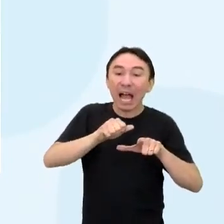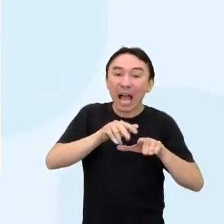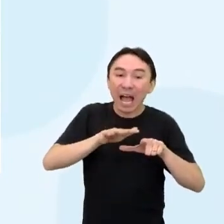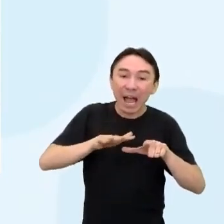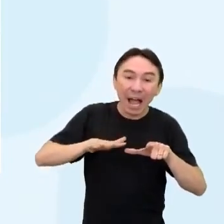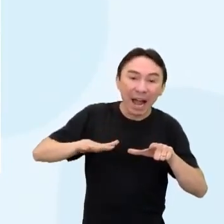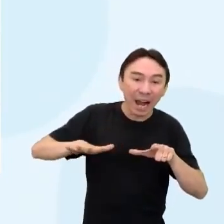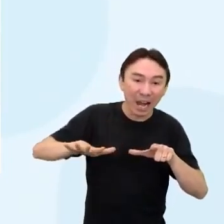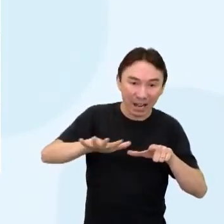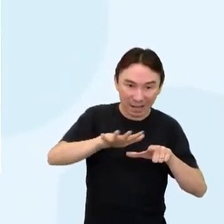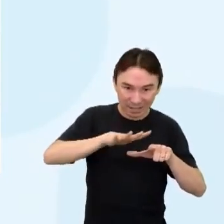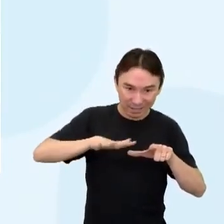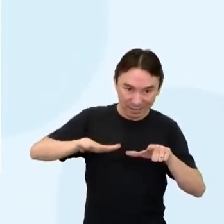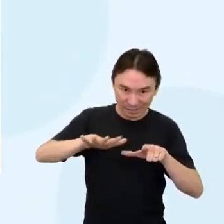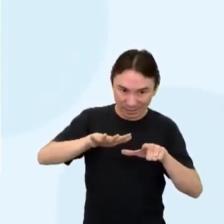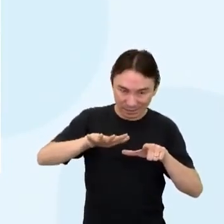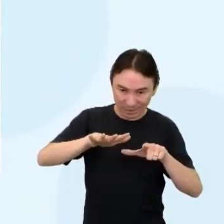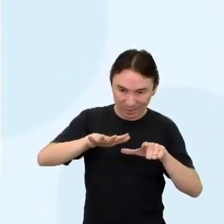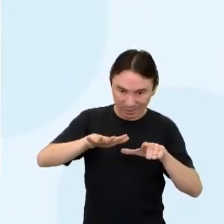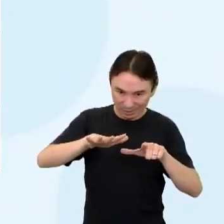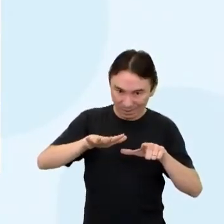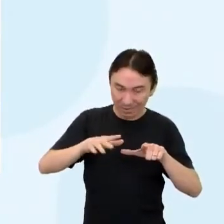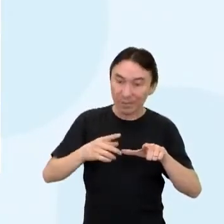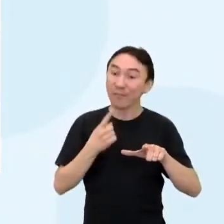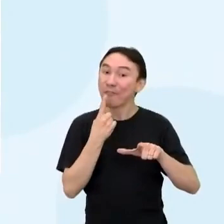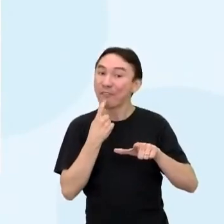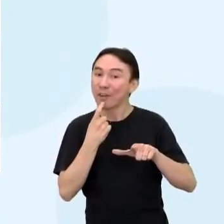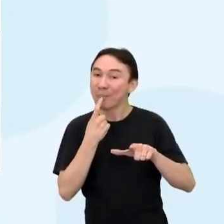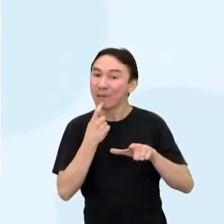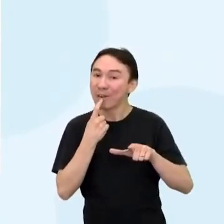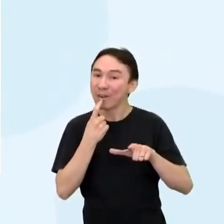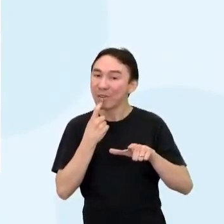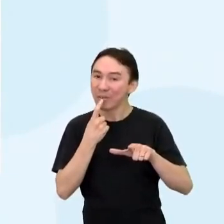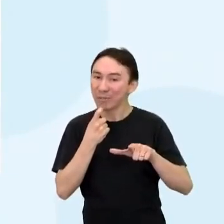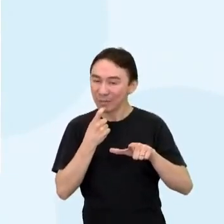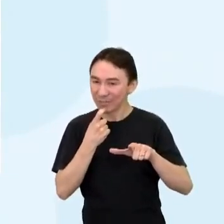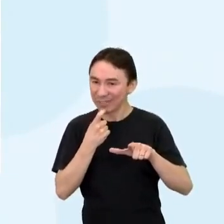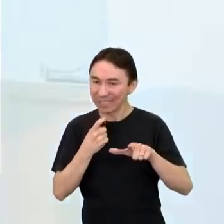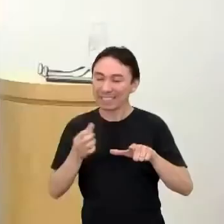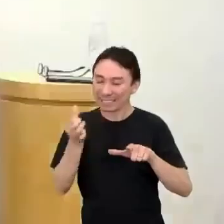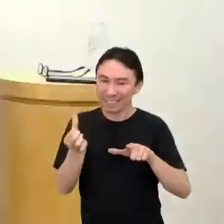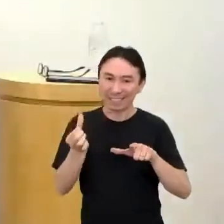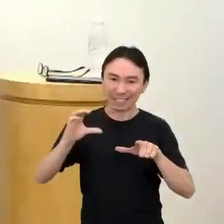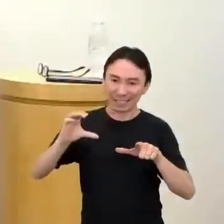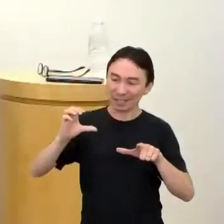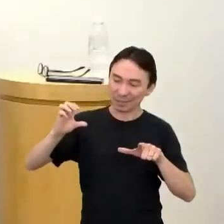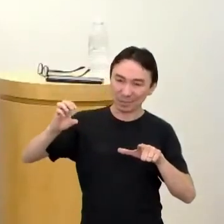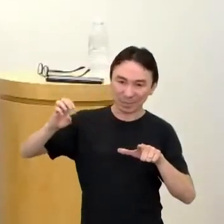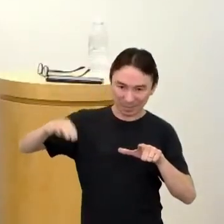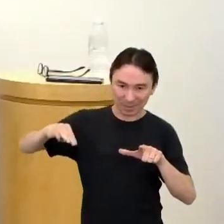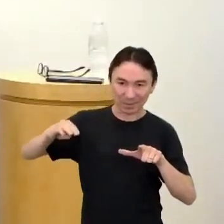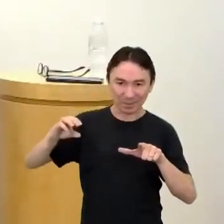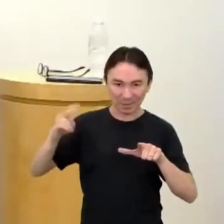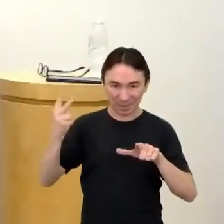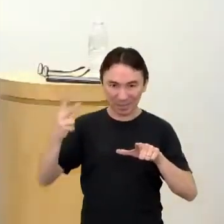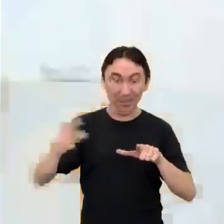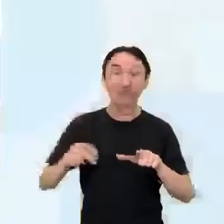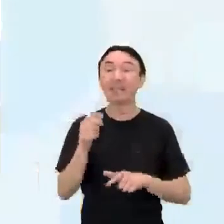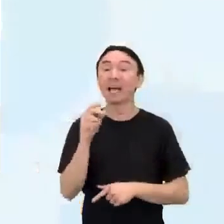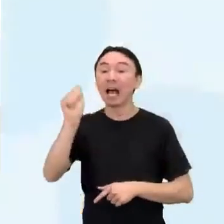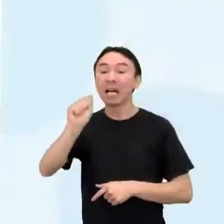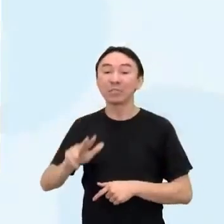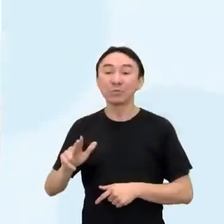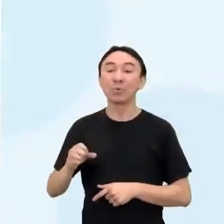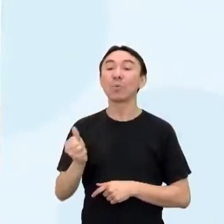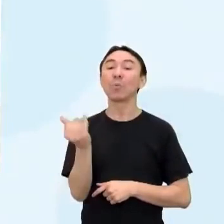de vermelho mede 6 centímetros quadrados. Quanto mede a área pintada de azul? Essa é a pergunta. 3 minutinhos e a gente